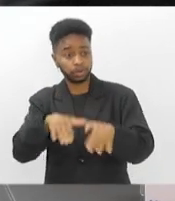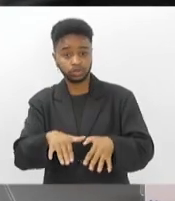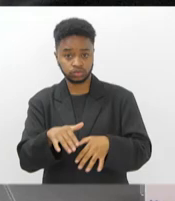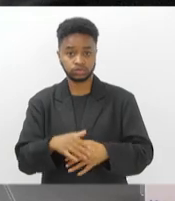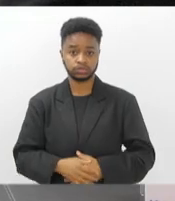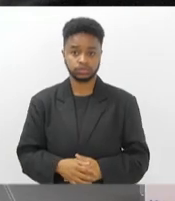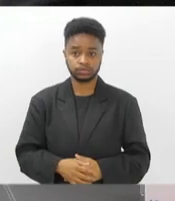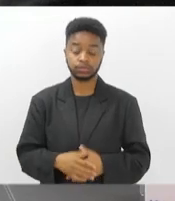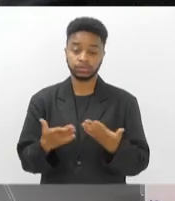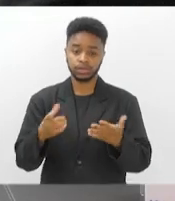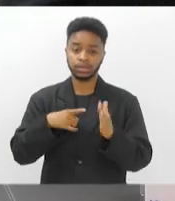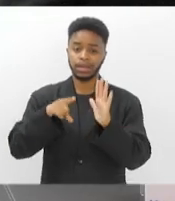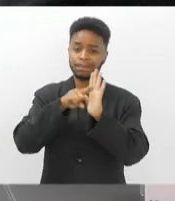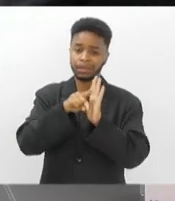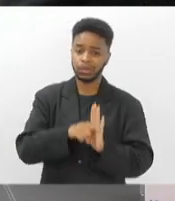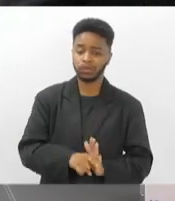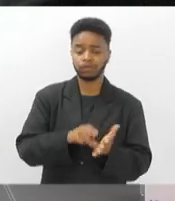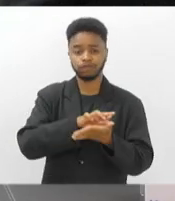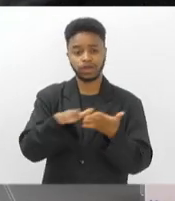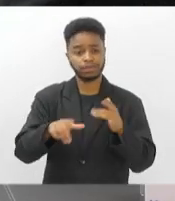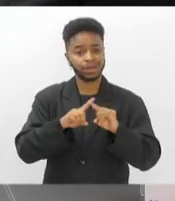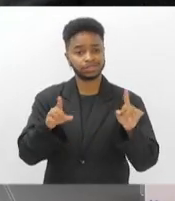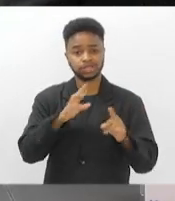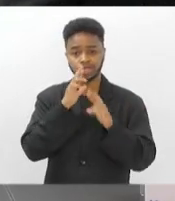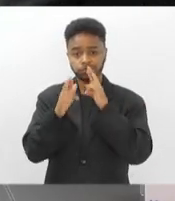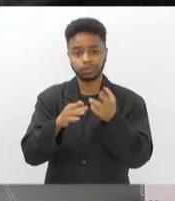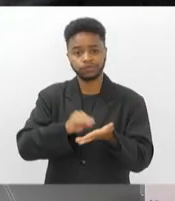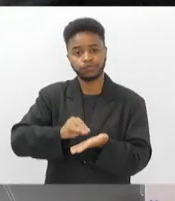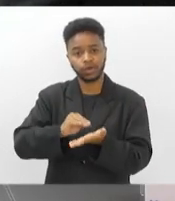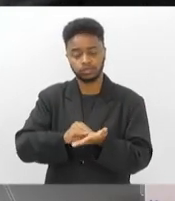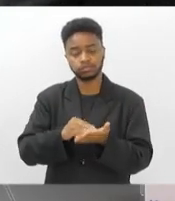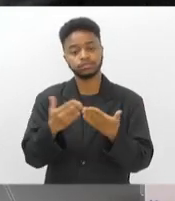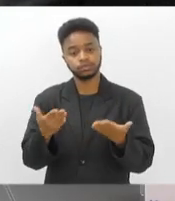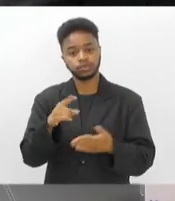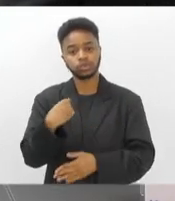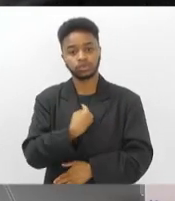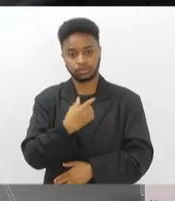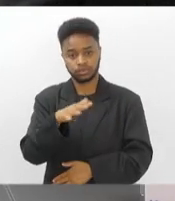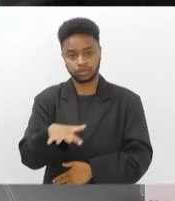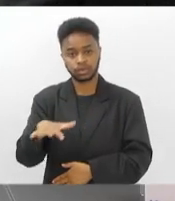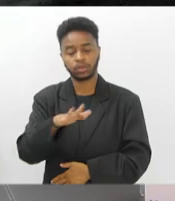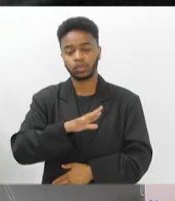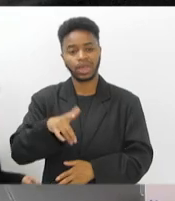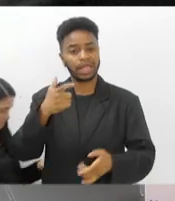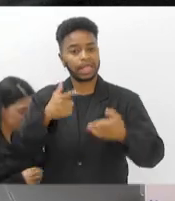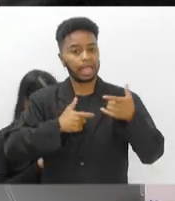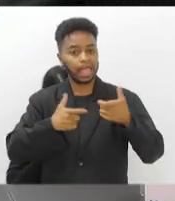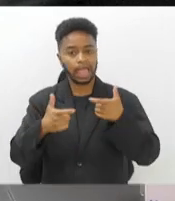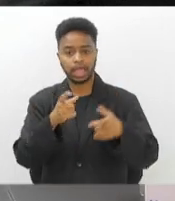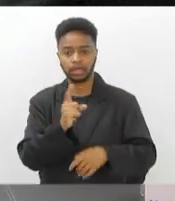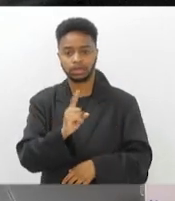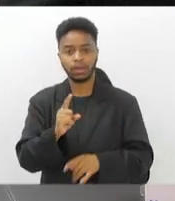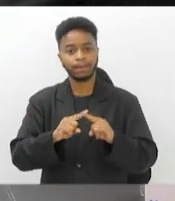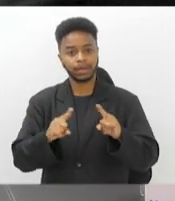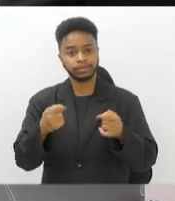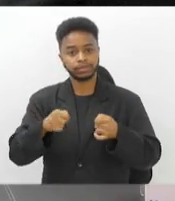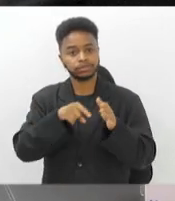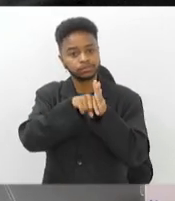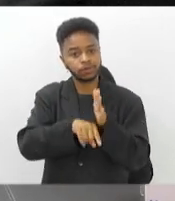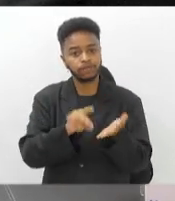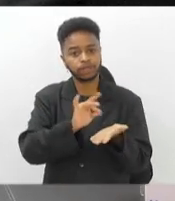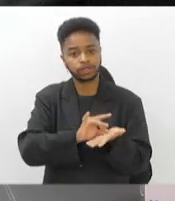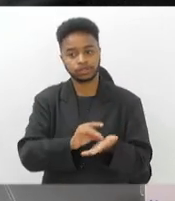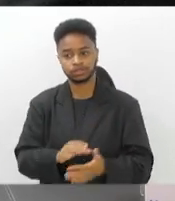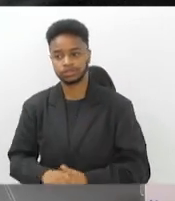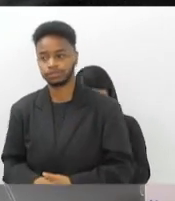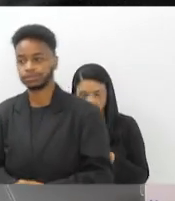são muitas perguntas e poucas respostas e que este seja o nosso campo não de batalha mas um campo para se apurar Verdades